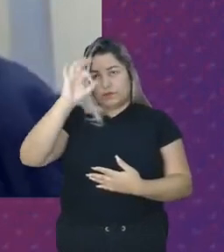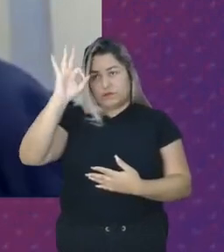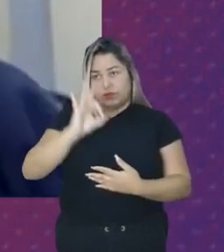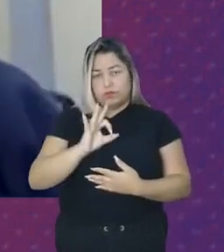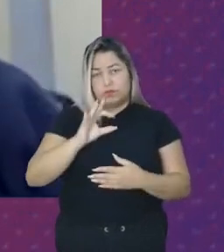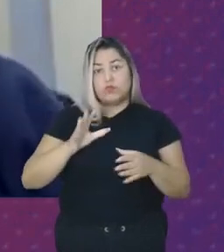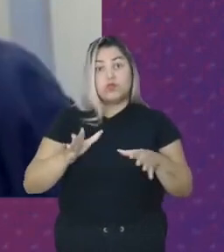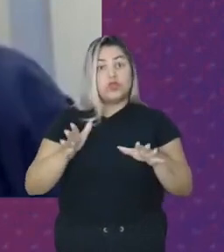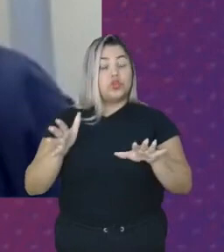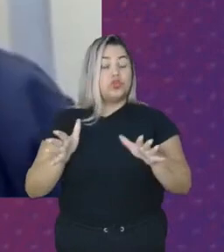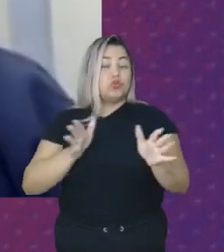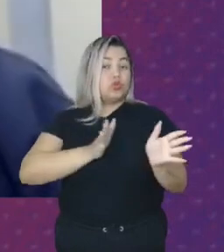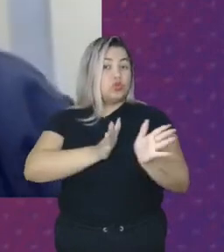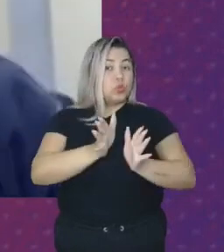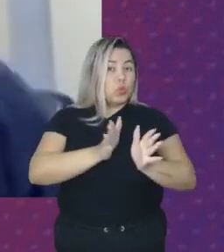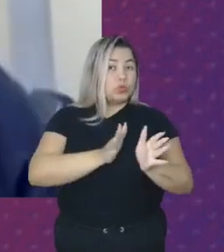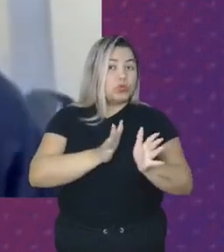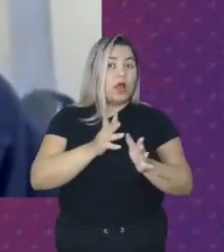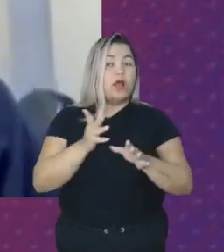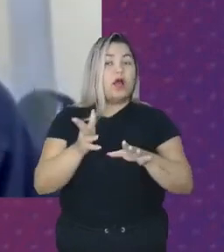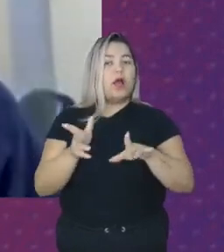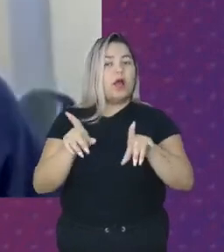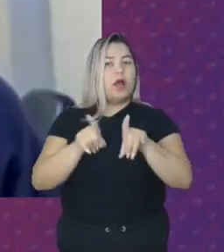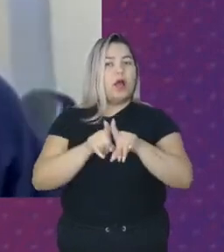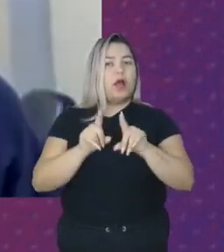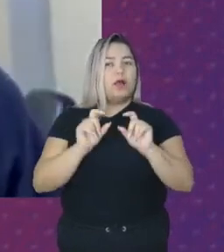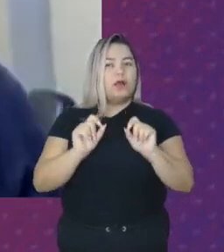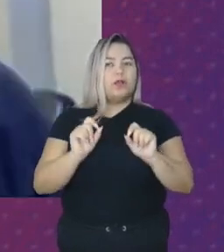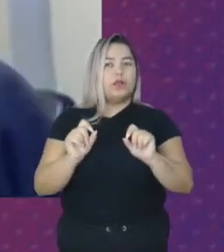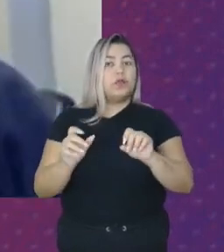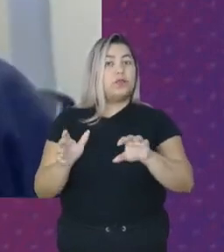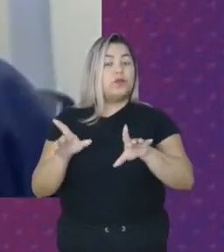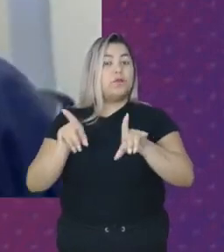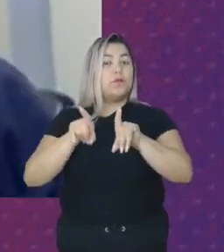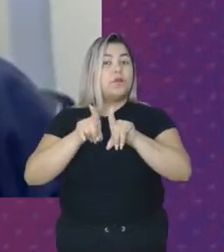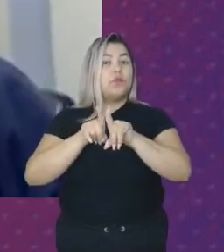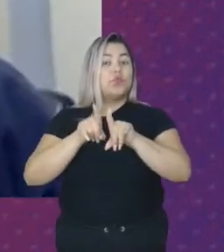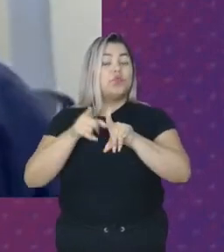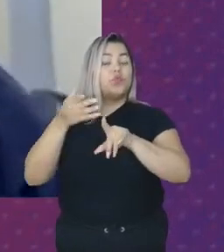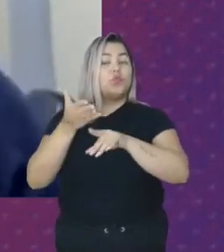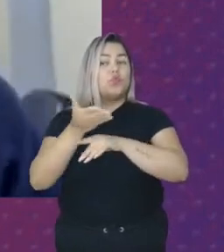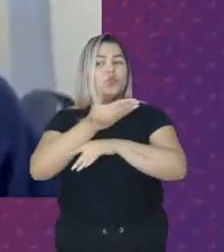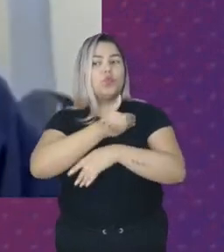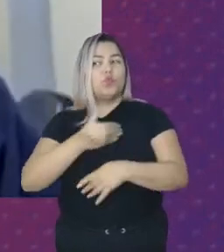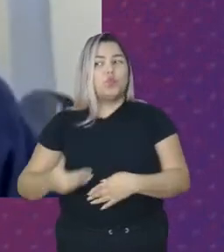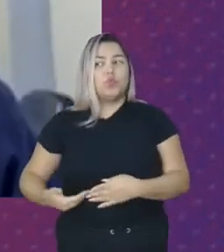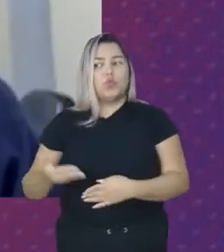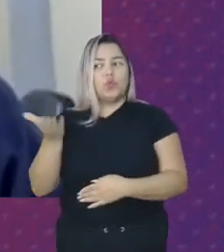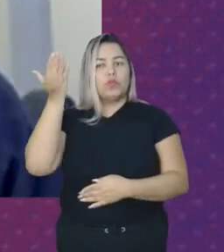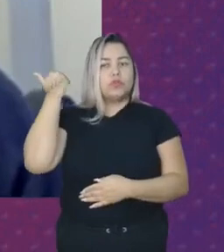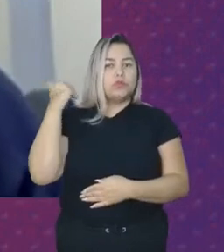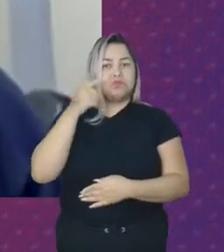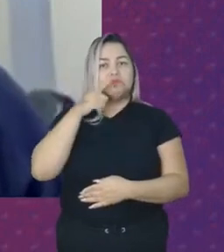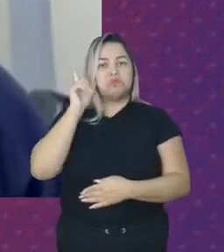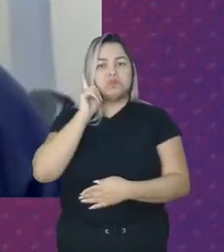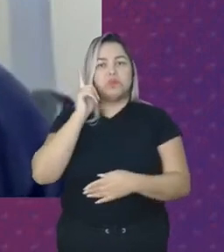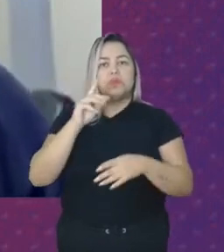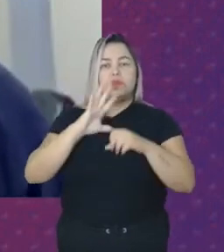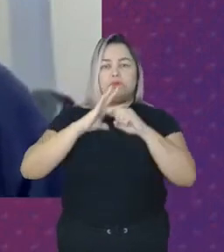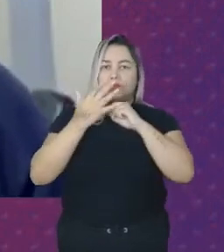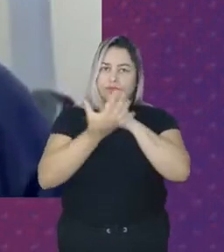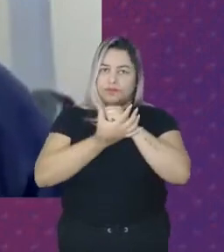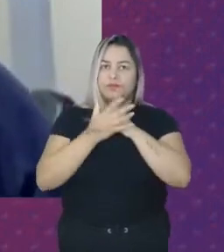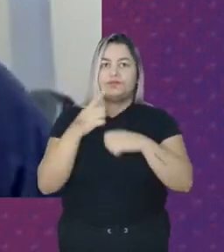de inclusão, nós sabemos que, por efeito do governo anterior e também da pandemia,